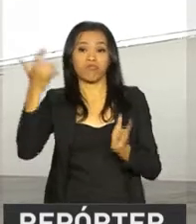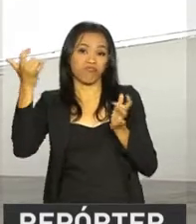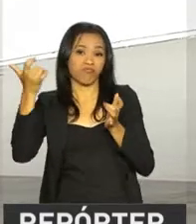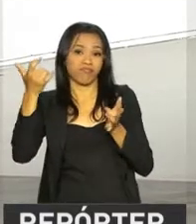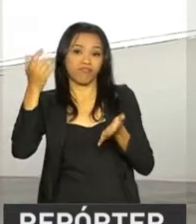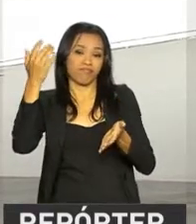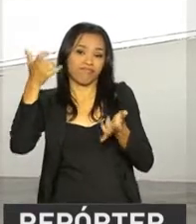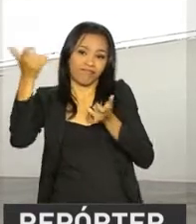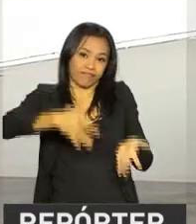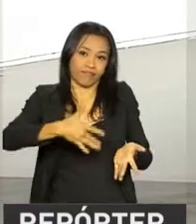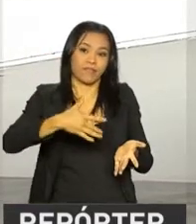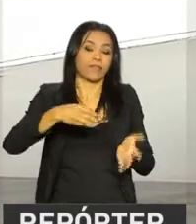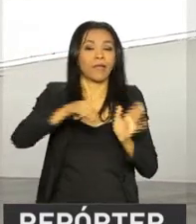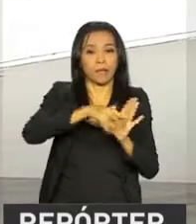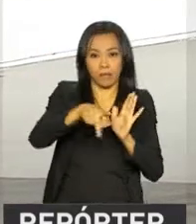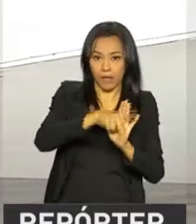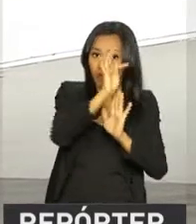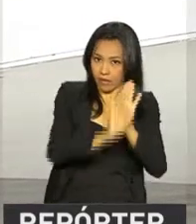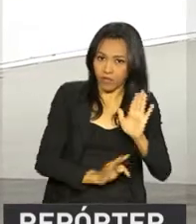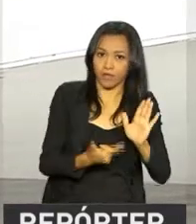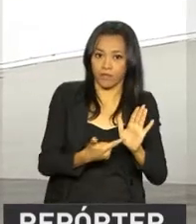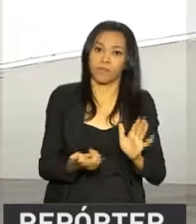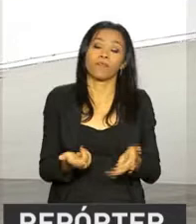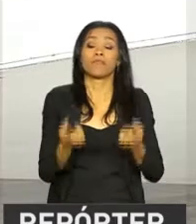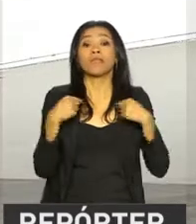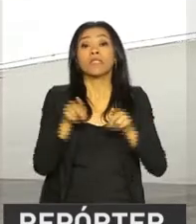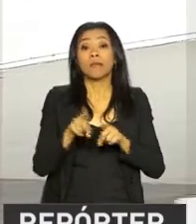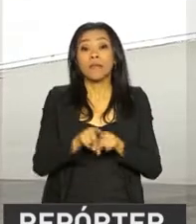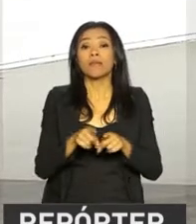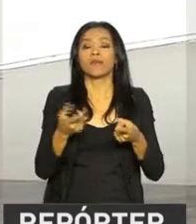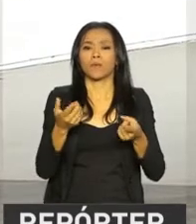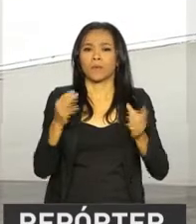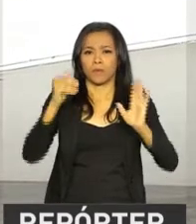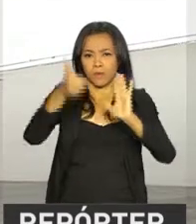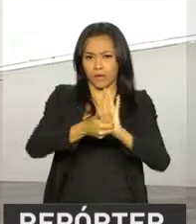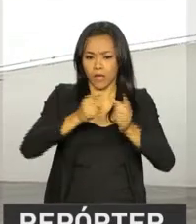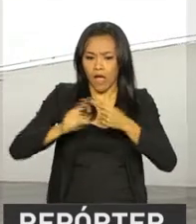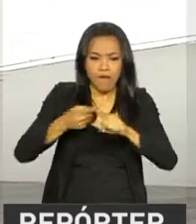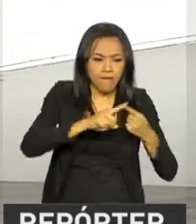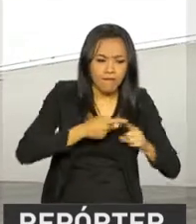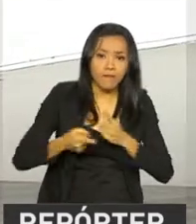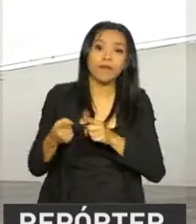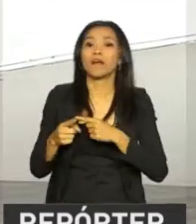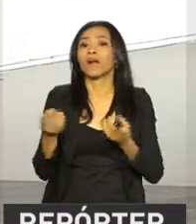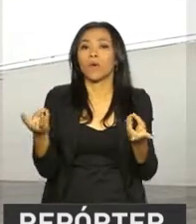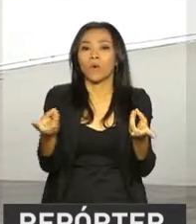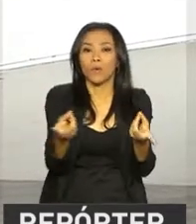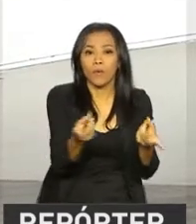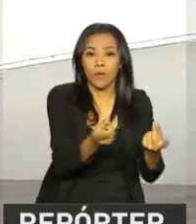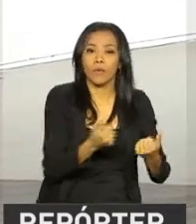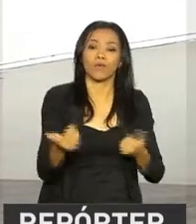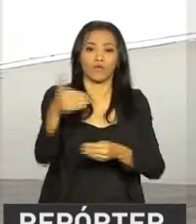da MP. E o Palácio do Planalto continua se articulando aí e contando os votos pela aprovação